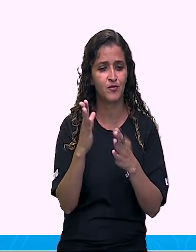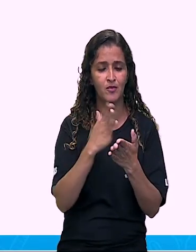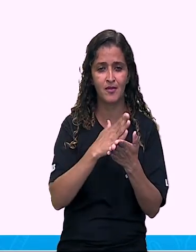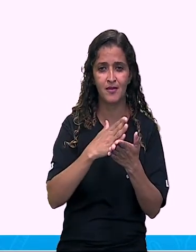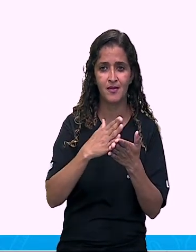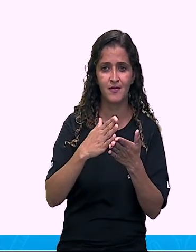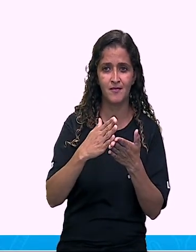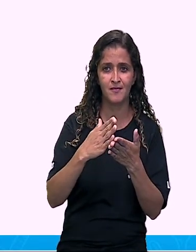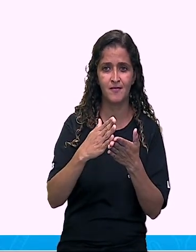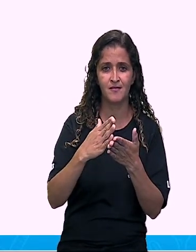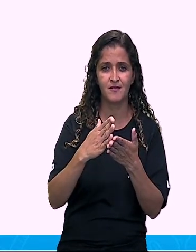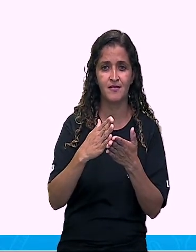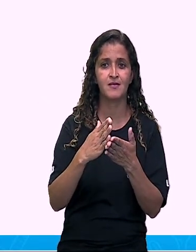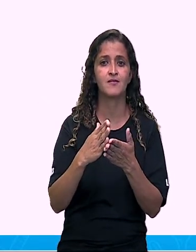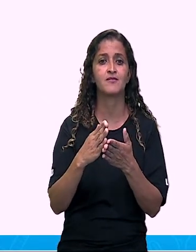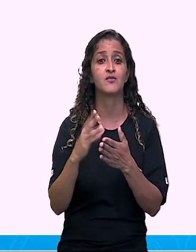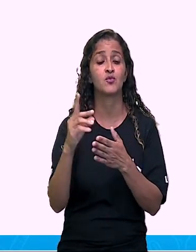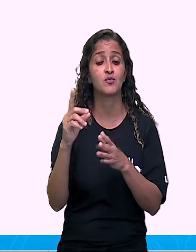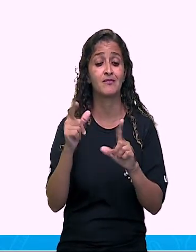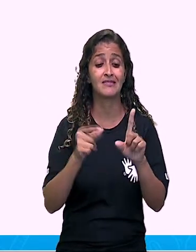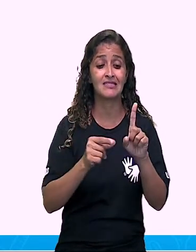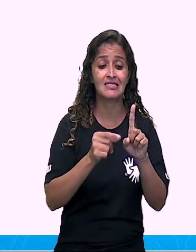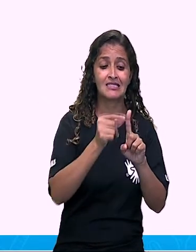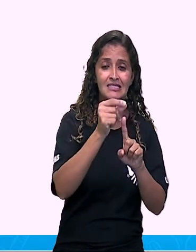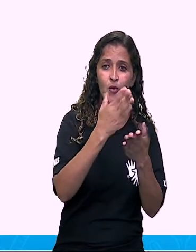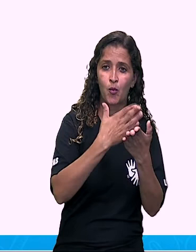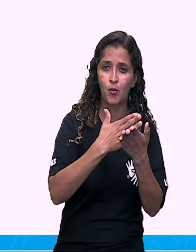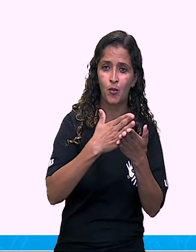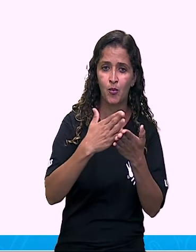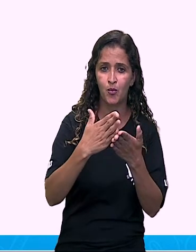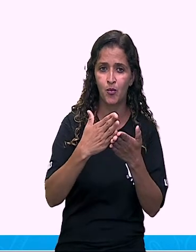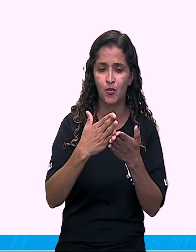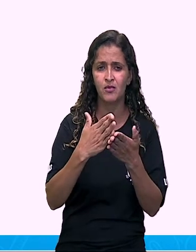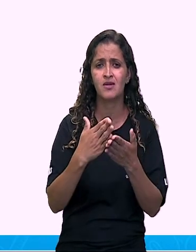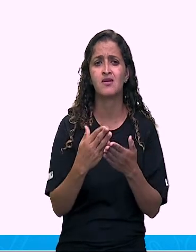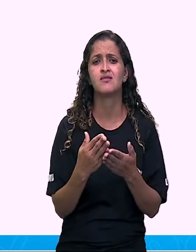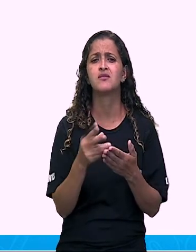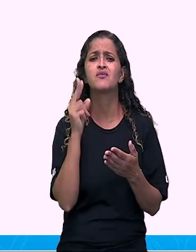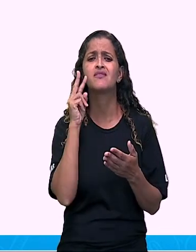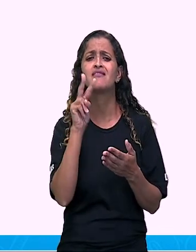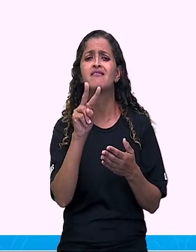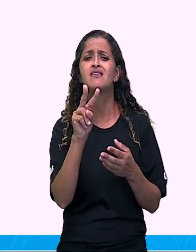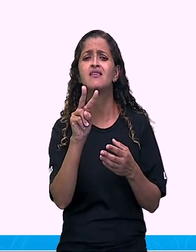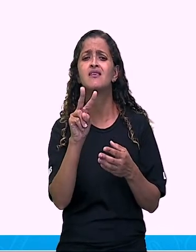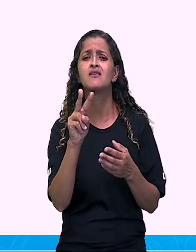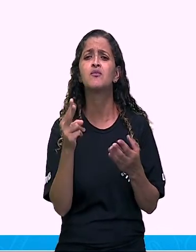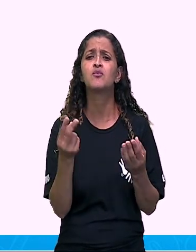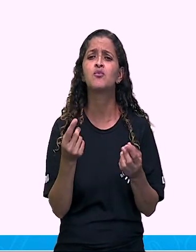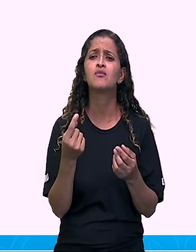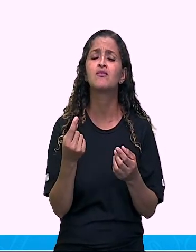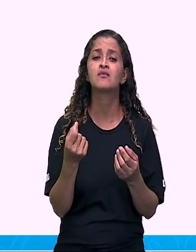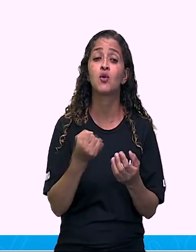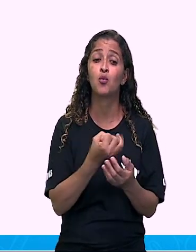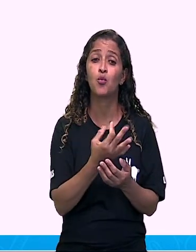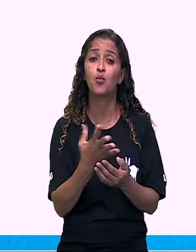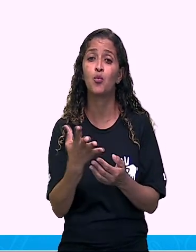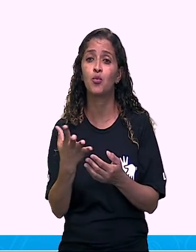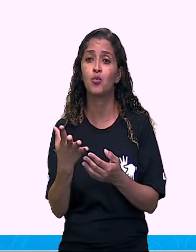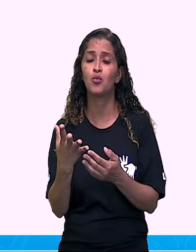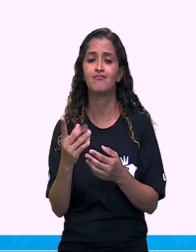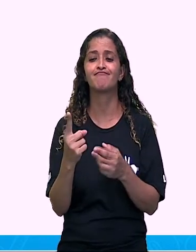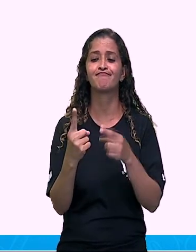sempre da unidade. Quantas unidades que nós temos ali? Apenas